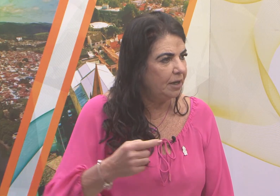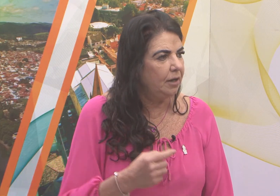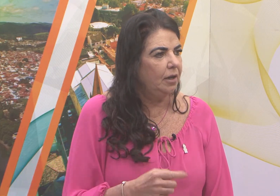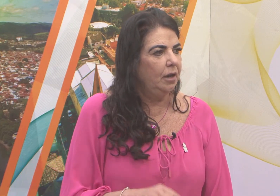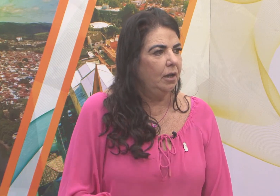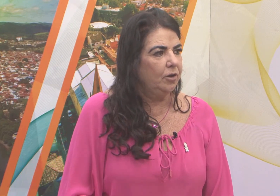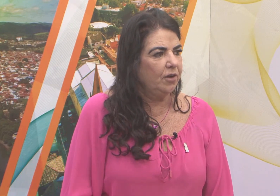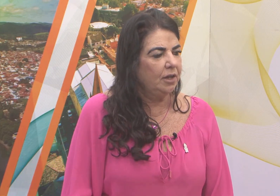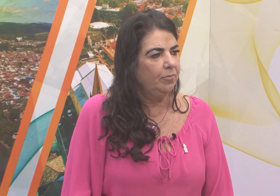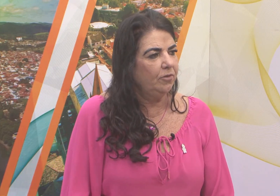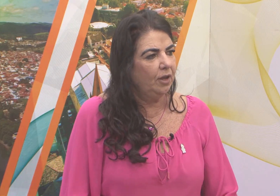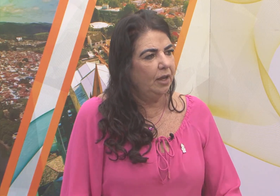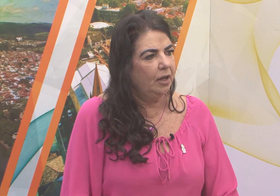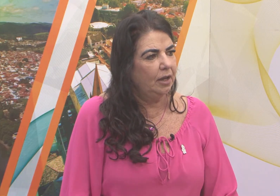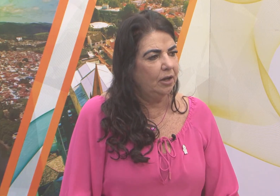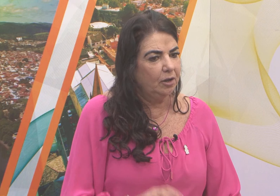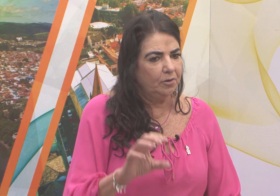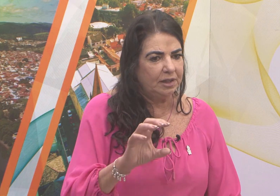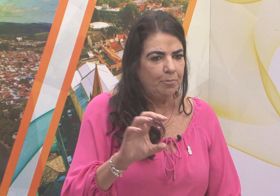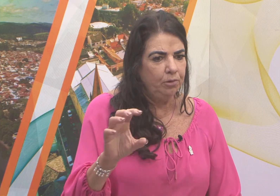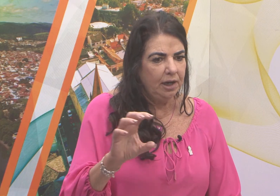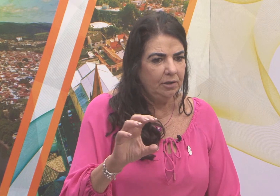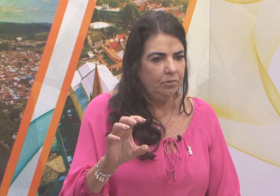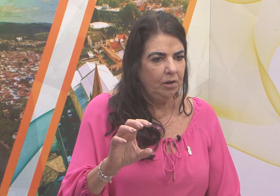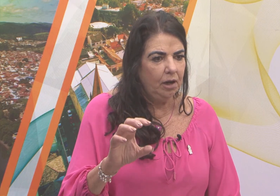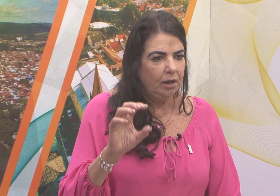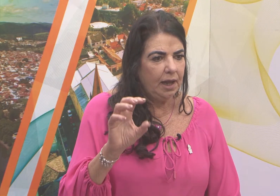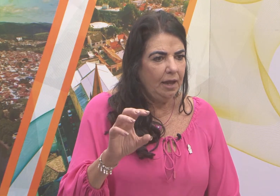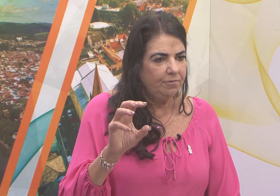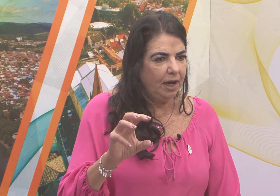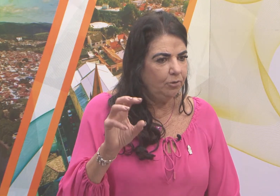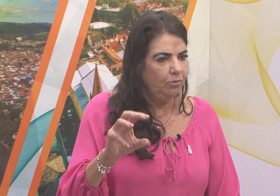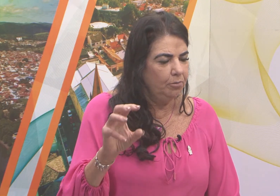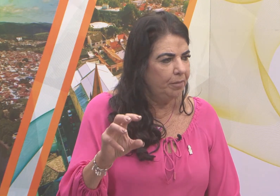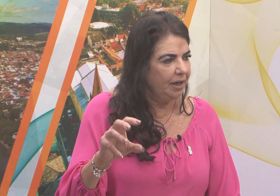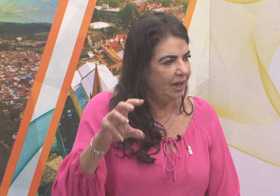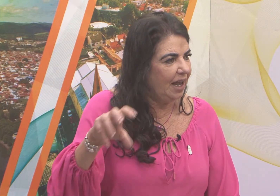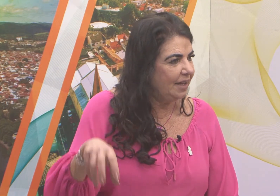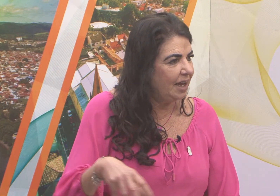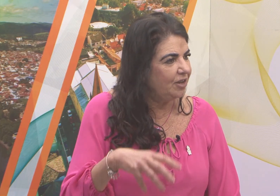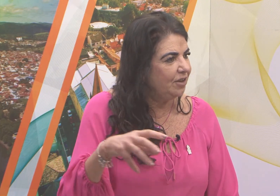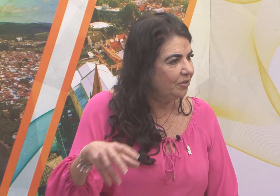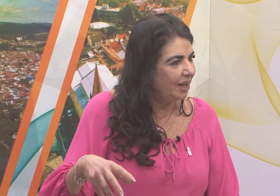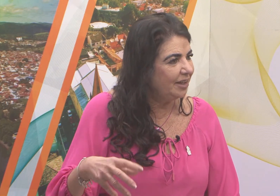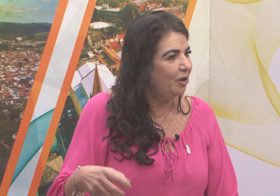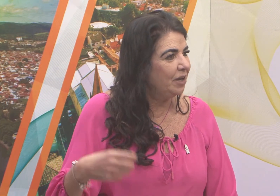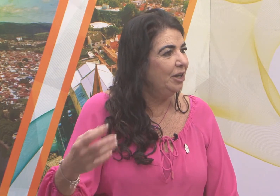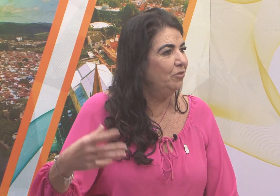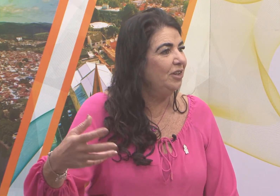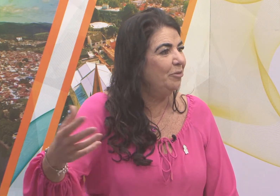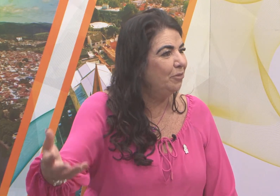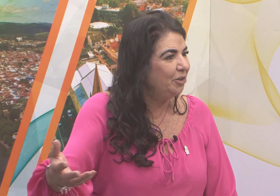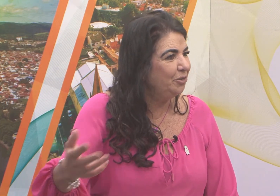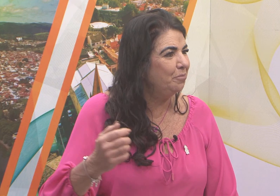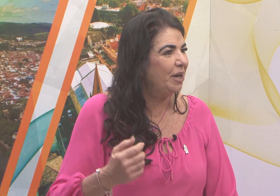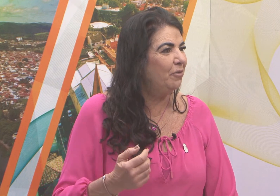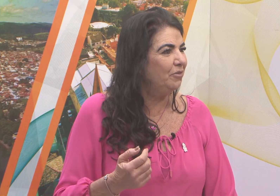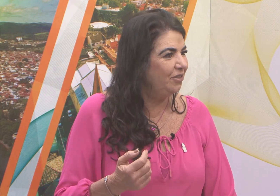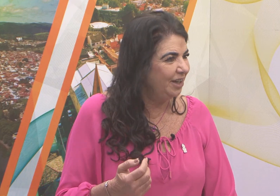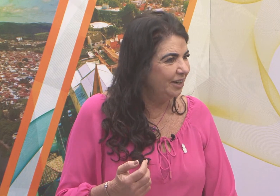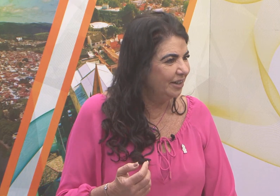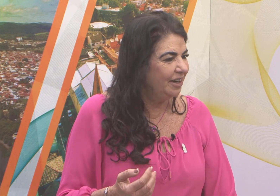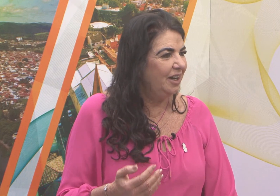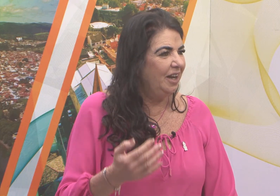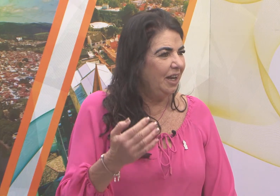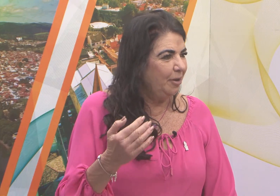o UPA. Nós já estamos tabulando quem vai no UPA, que é da região central, que não tinha muito para